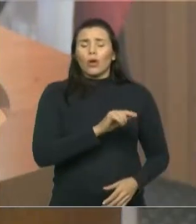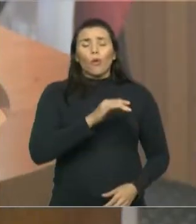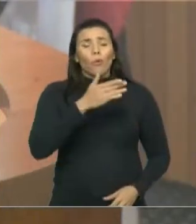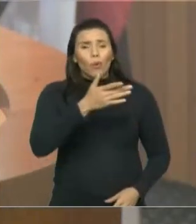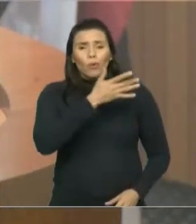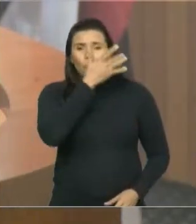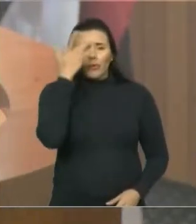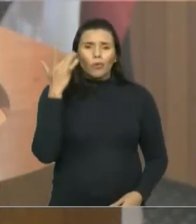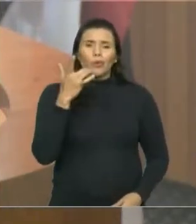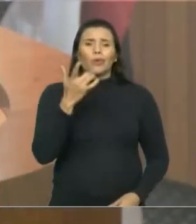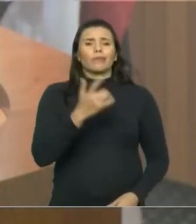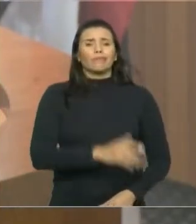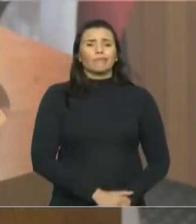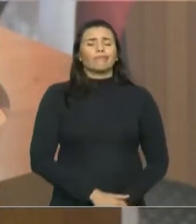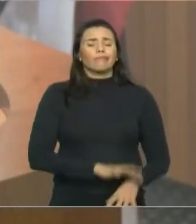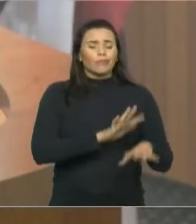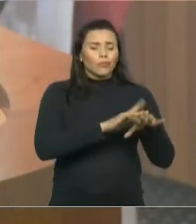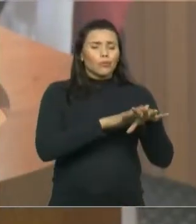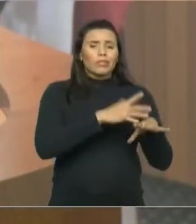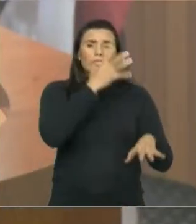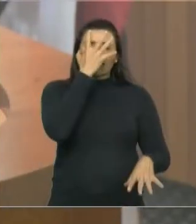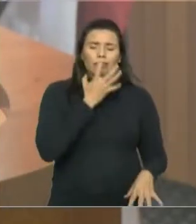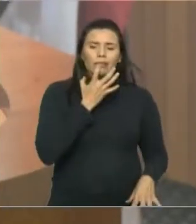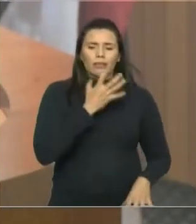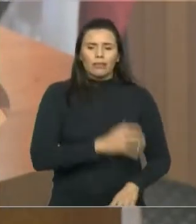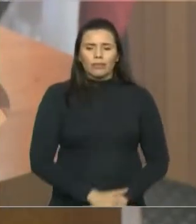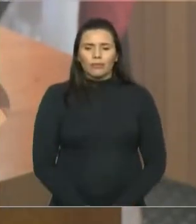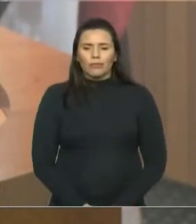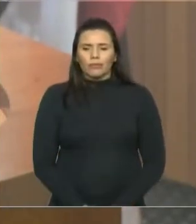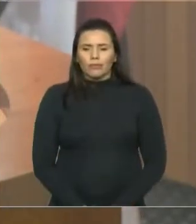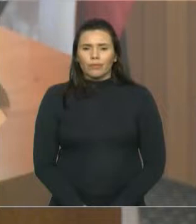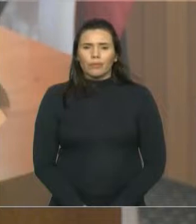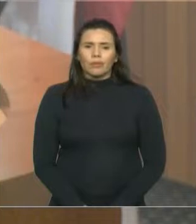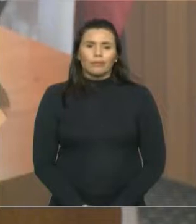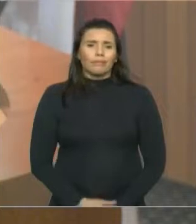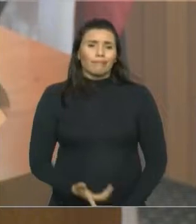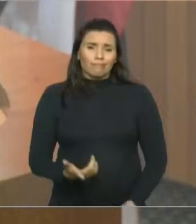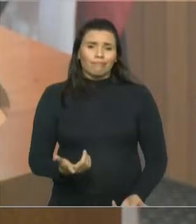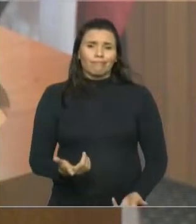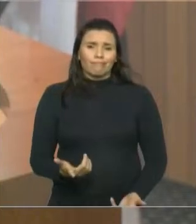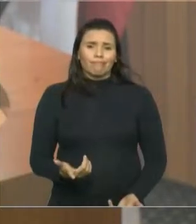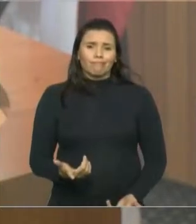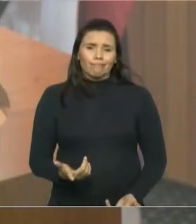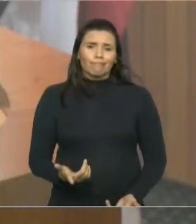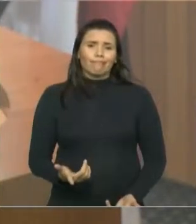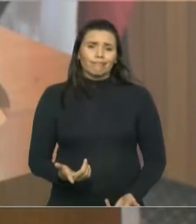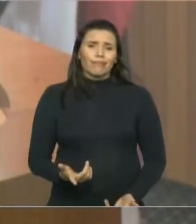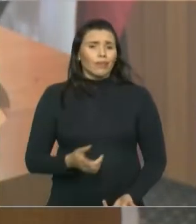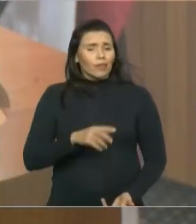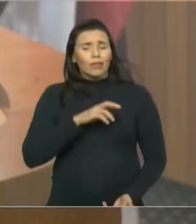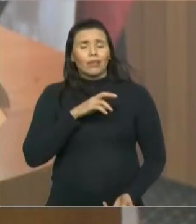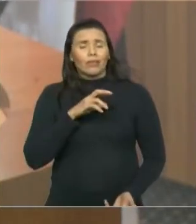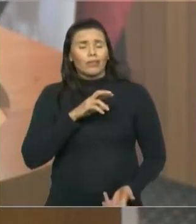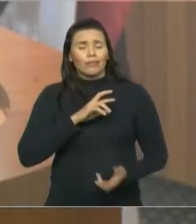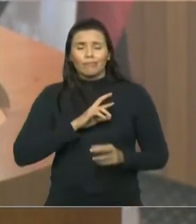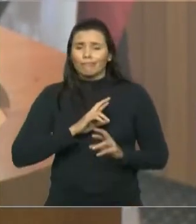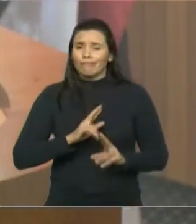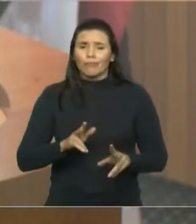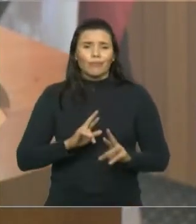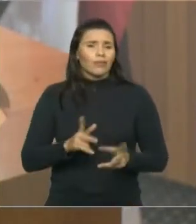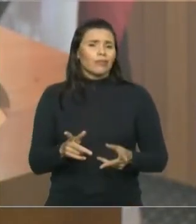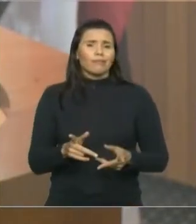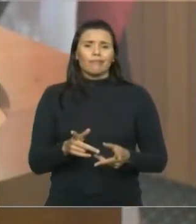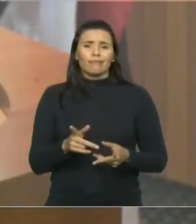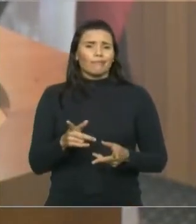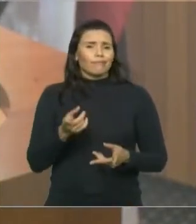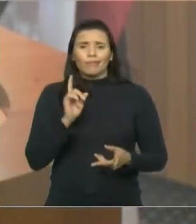no hospital. O necessário é a gente tentar rever um pouco a nossa rede de atenção à saúde. Para quê? Para